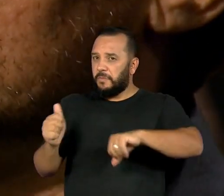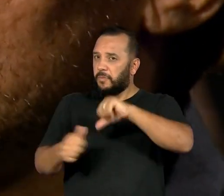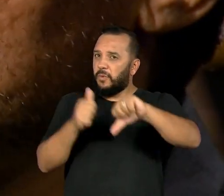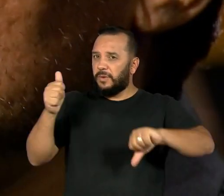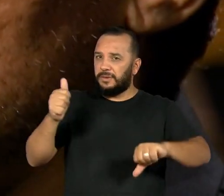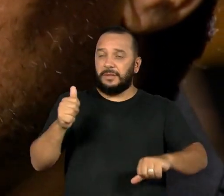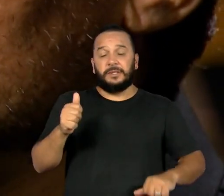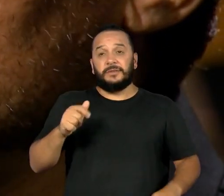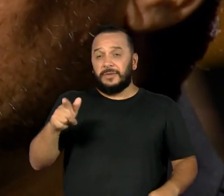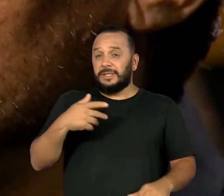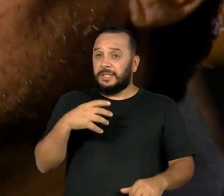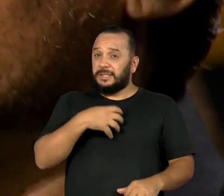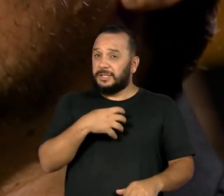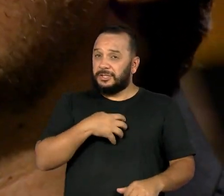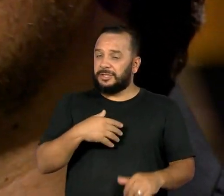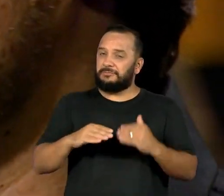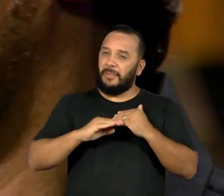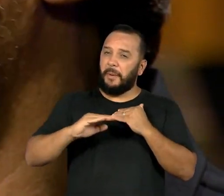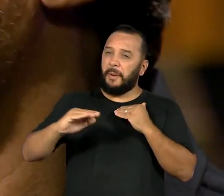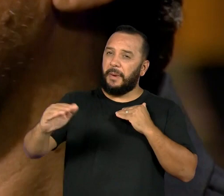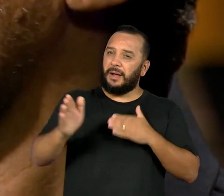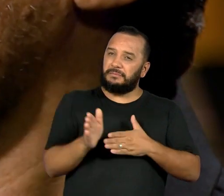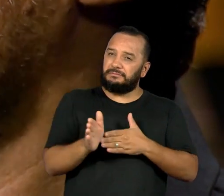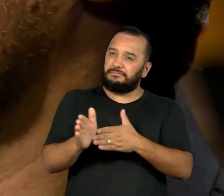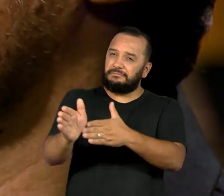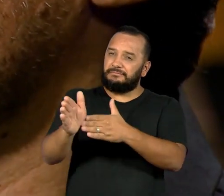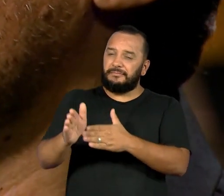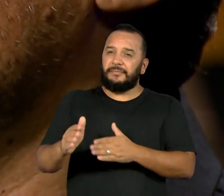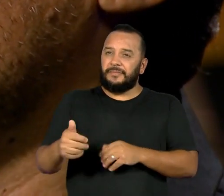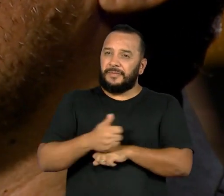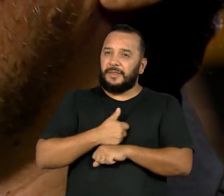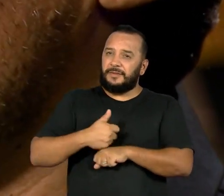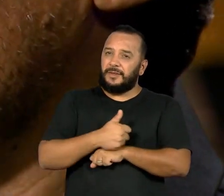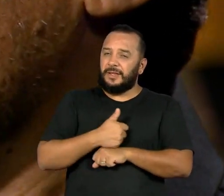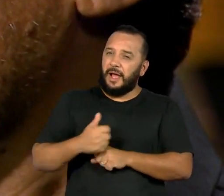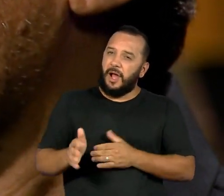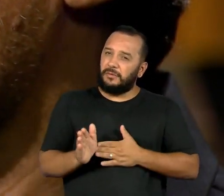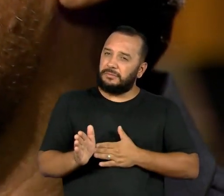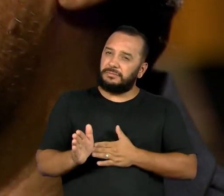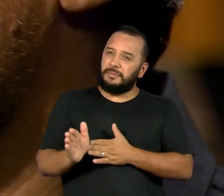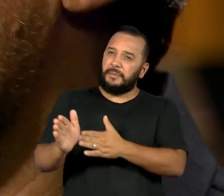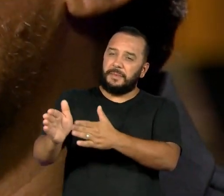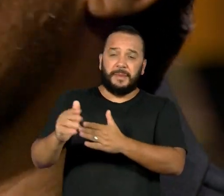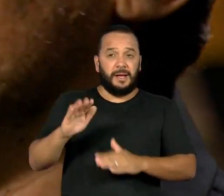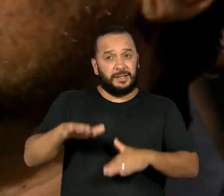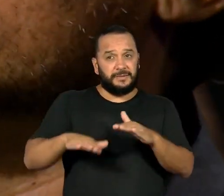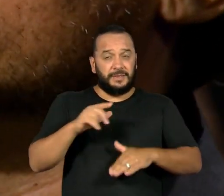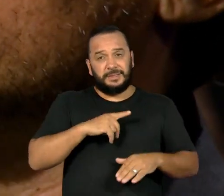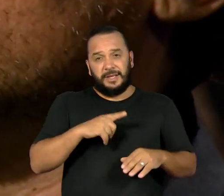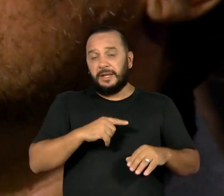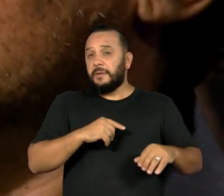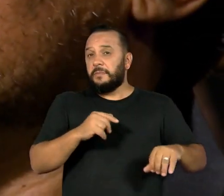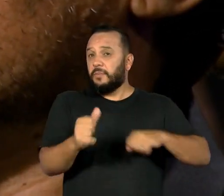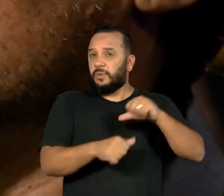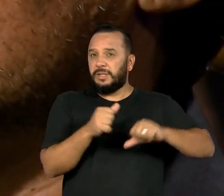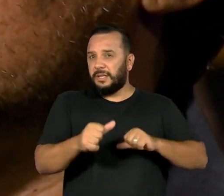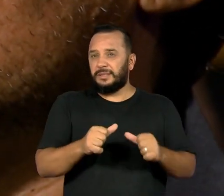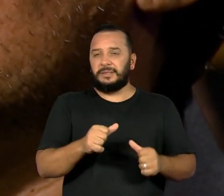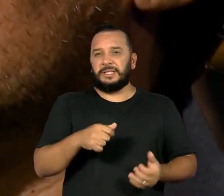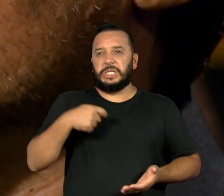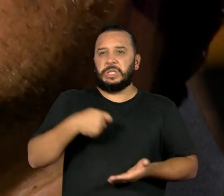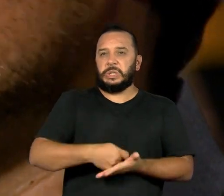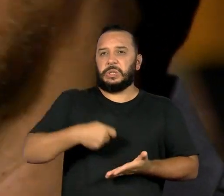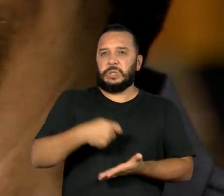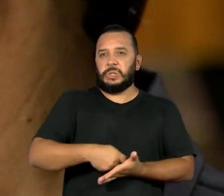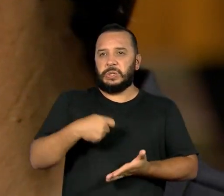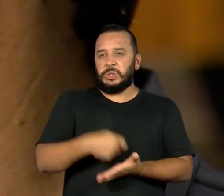numa estabilidade profissional, passando por uma mudança por imposição, né?